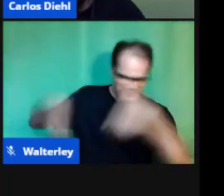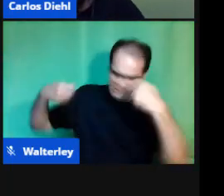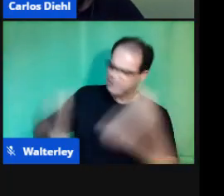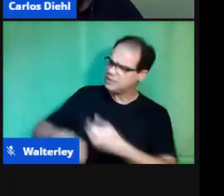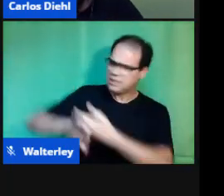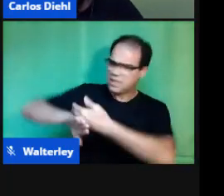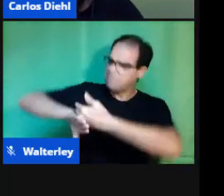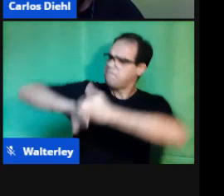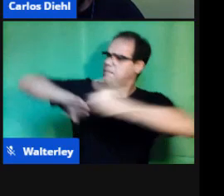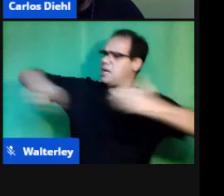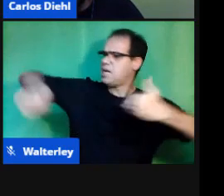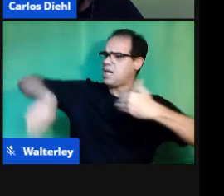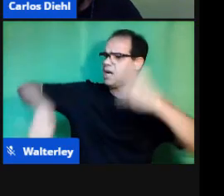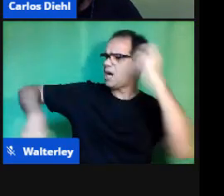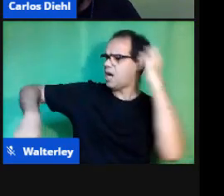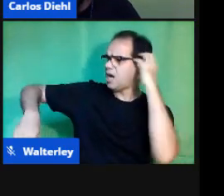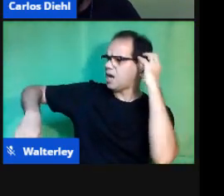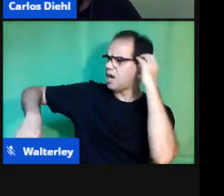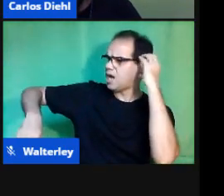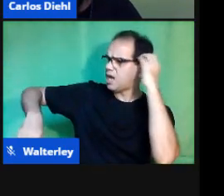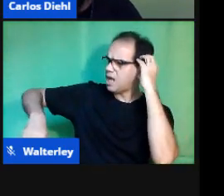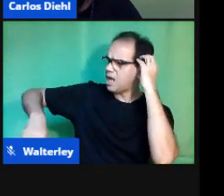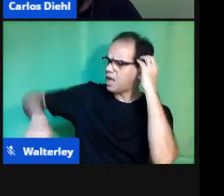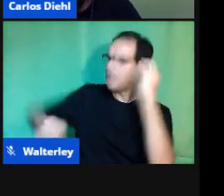pela divisão, que a divisão